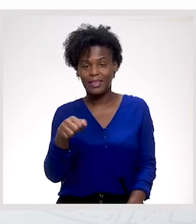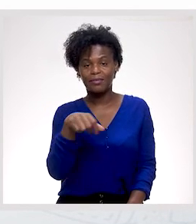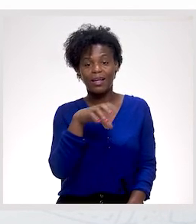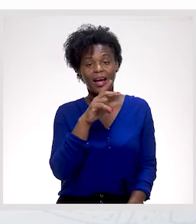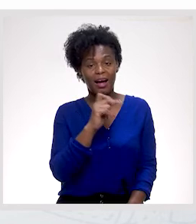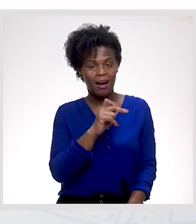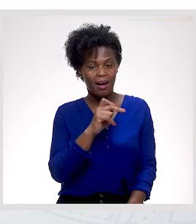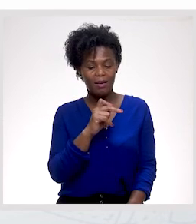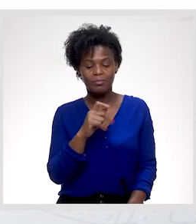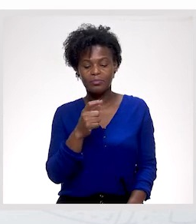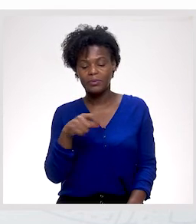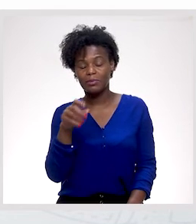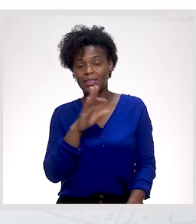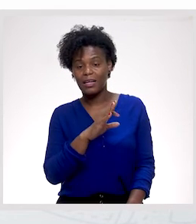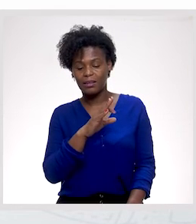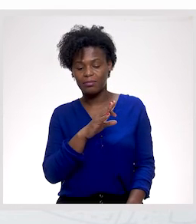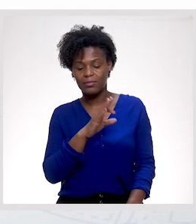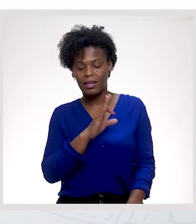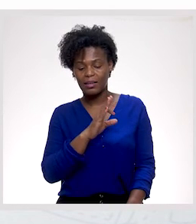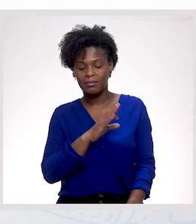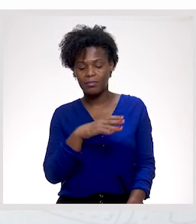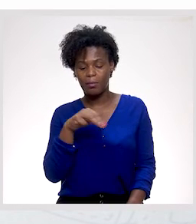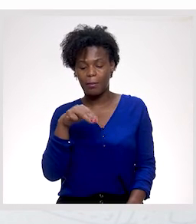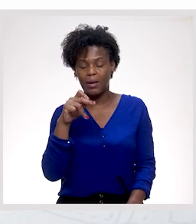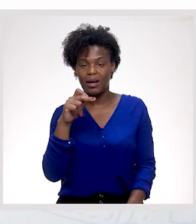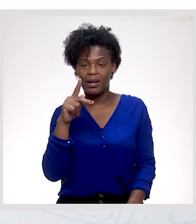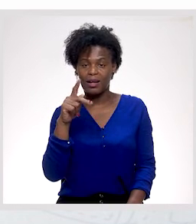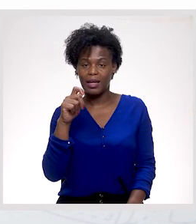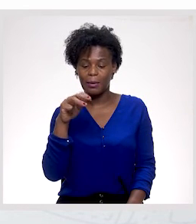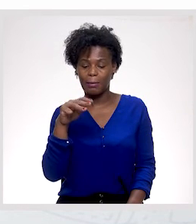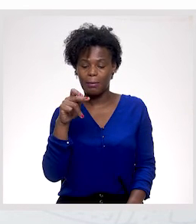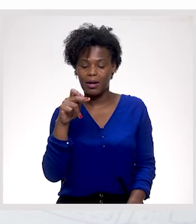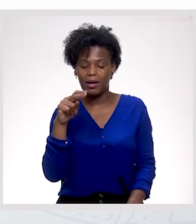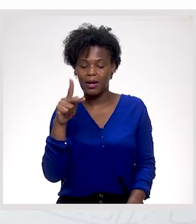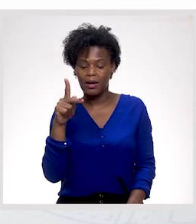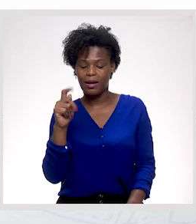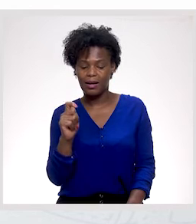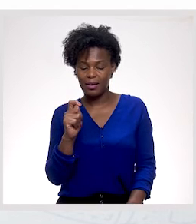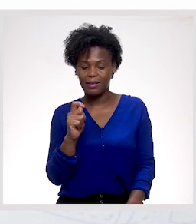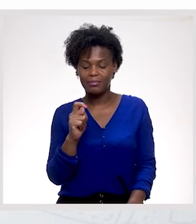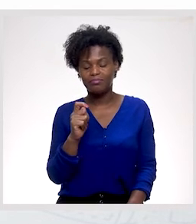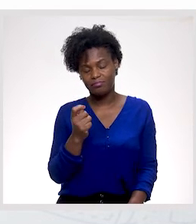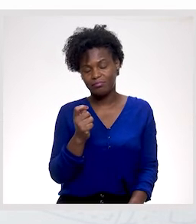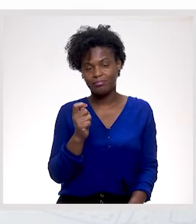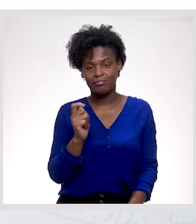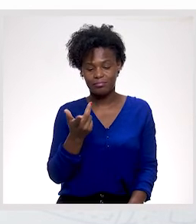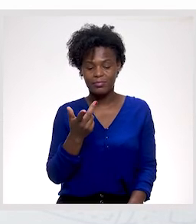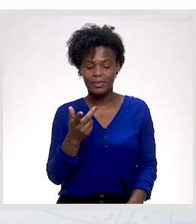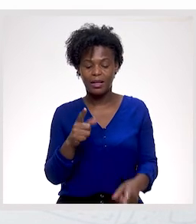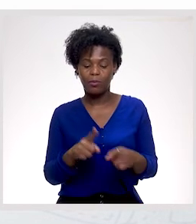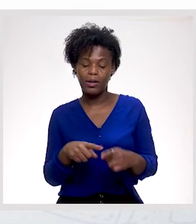planeta anão. E a linha E, Makemake. A linha H,